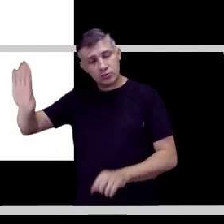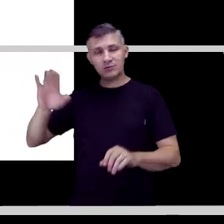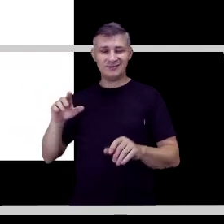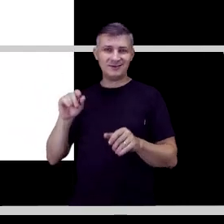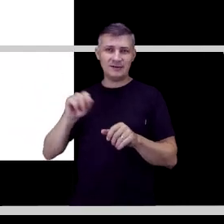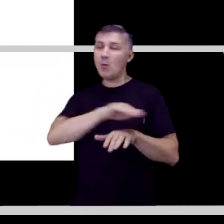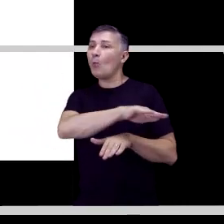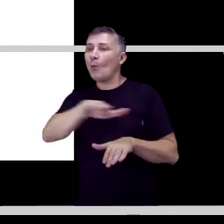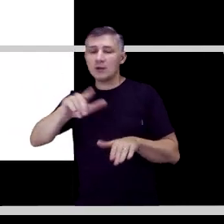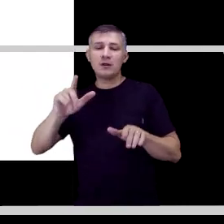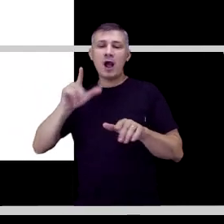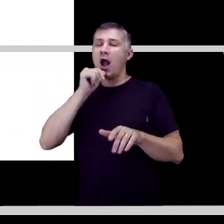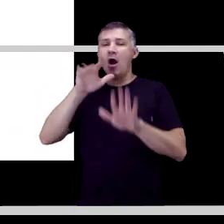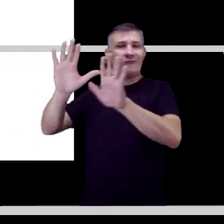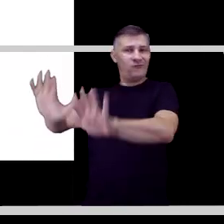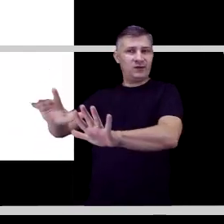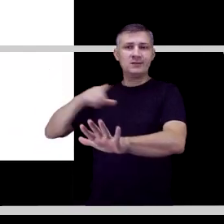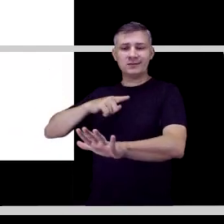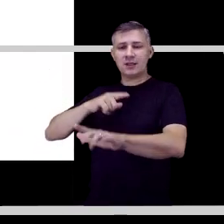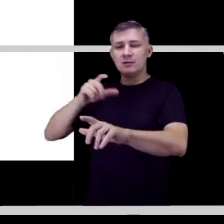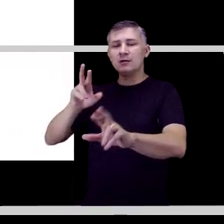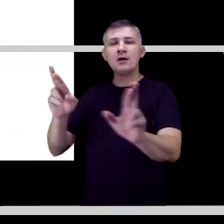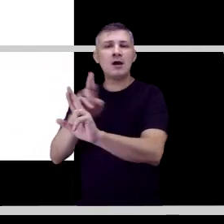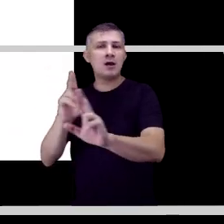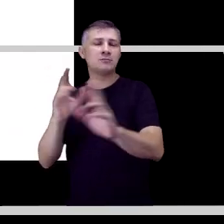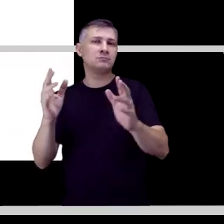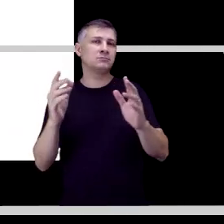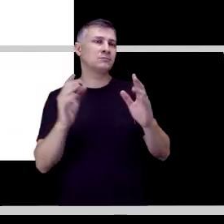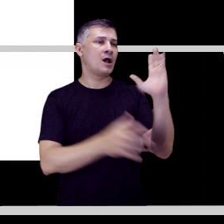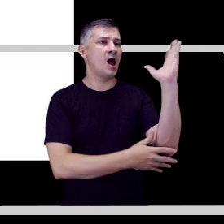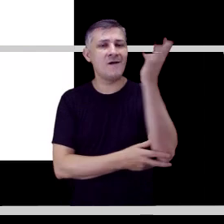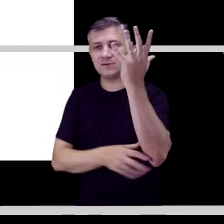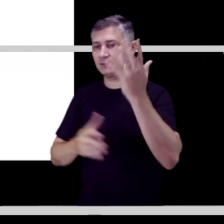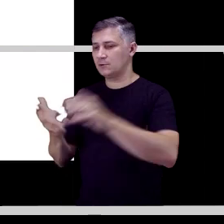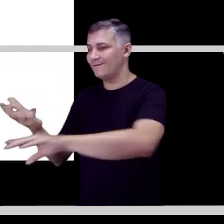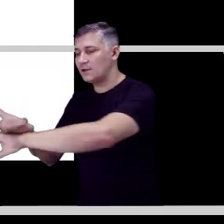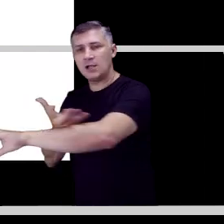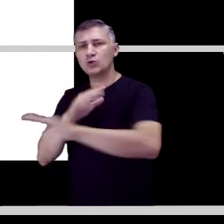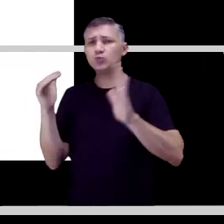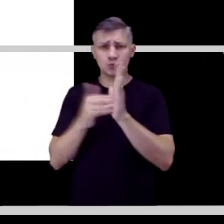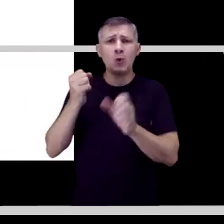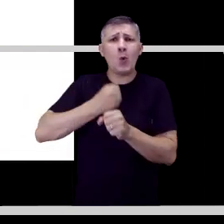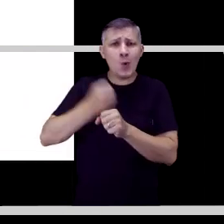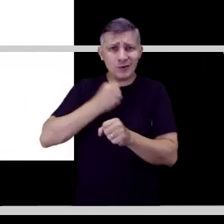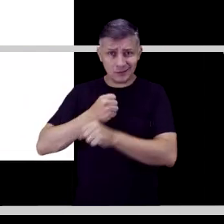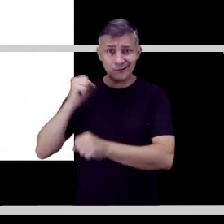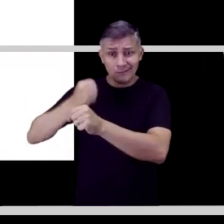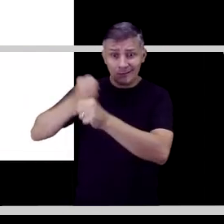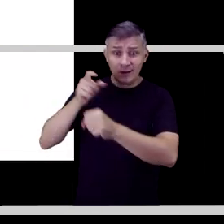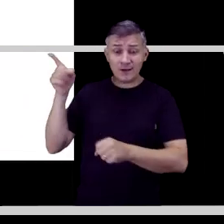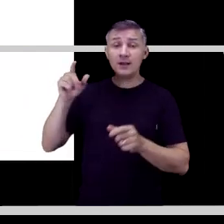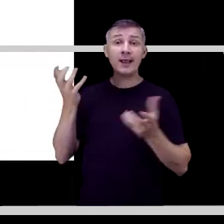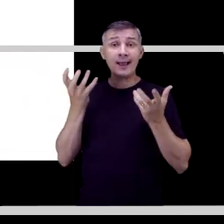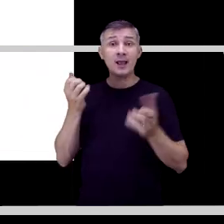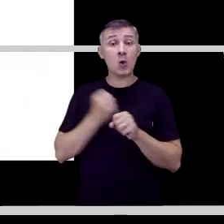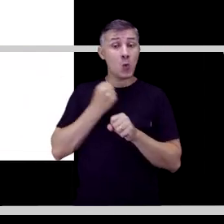era construir a paisagem simultaneamente ao museu, né, construir acidentes topográficos em que a água pudesse